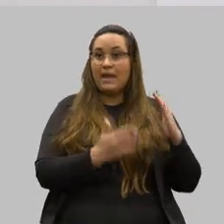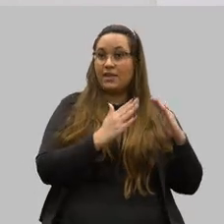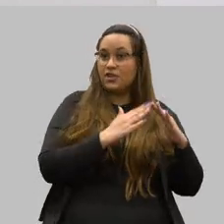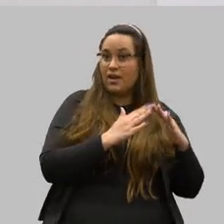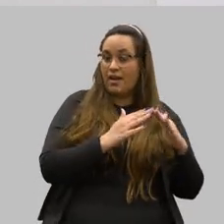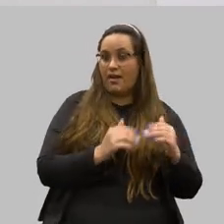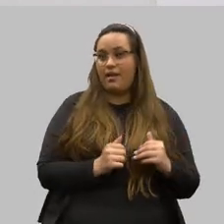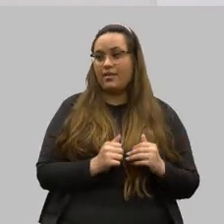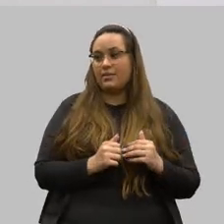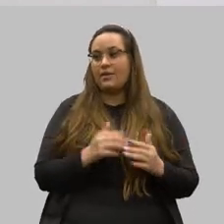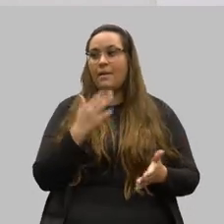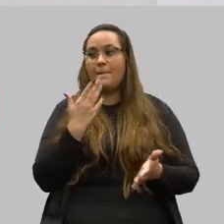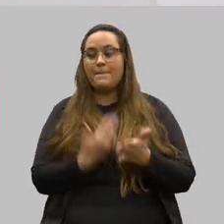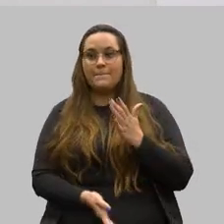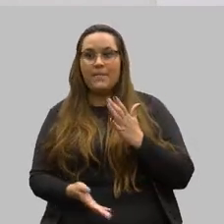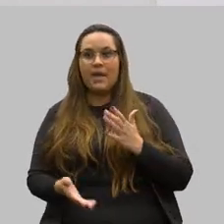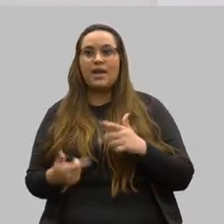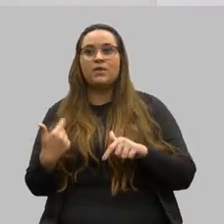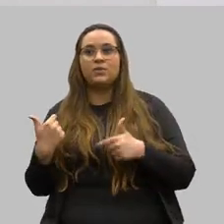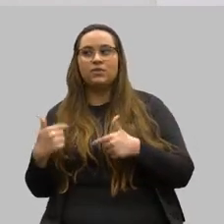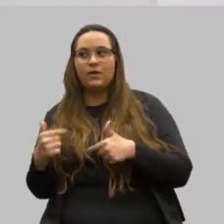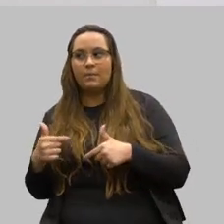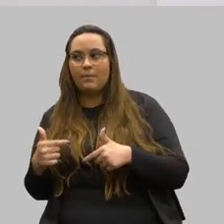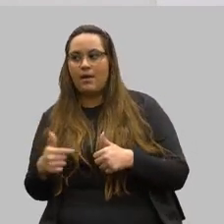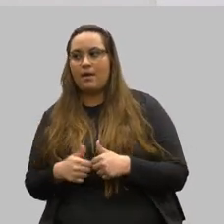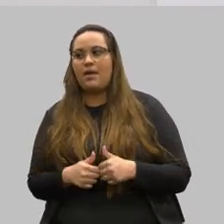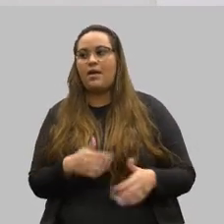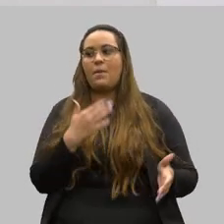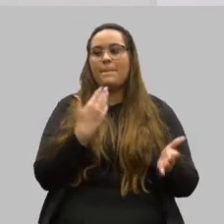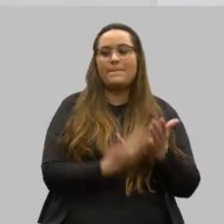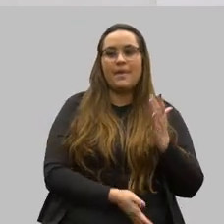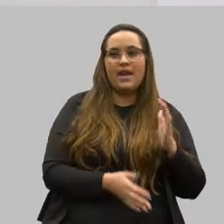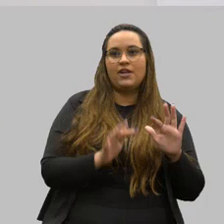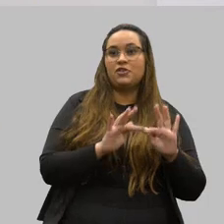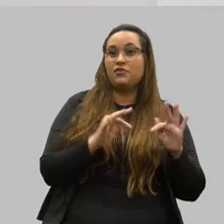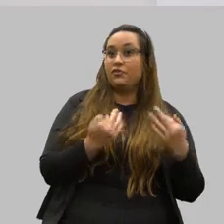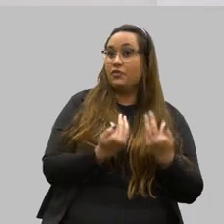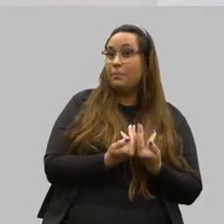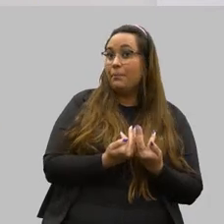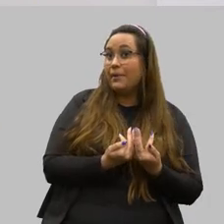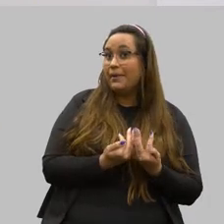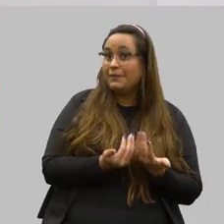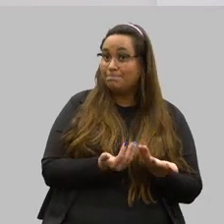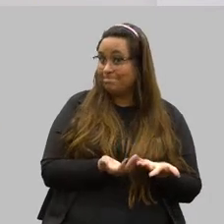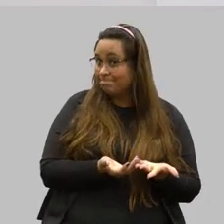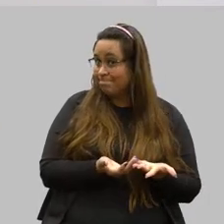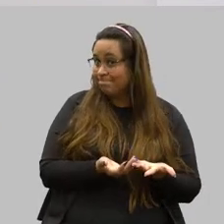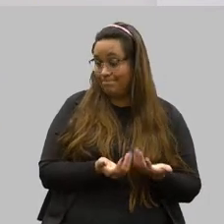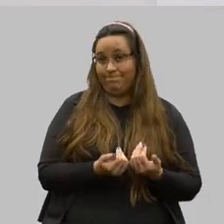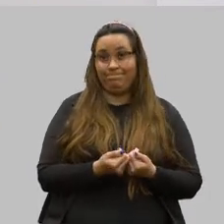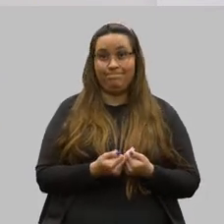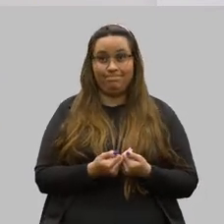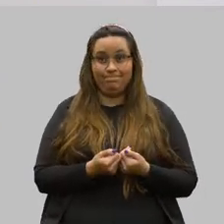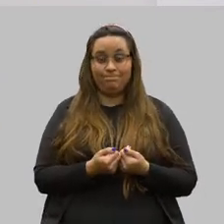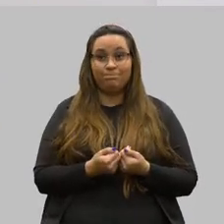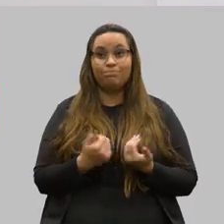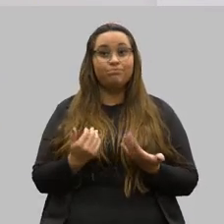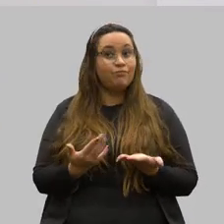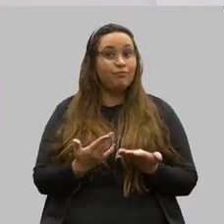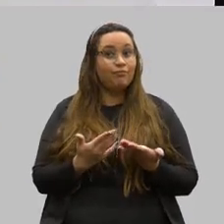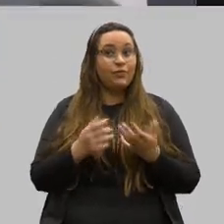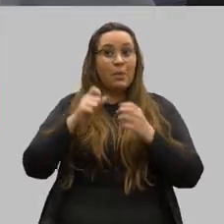perder o ente querido a comunidade perder a família resultado eh de outro rompimento de um